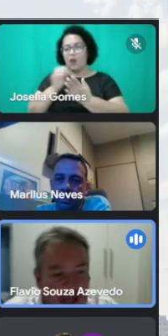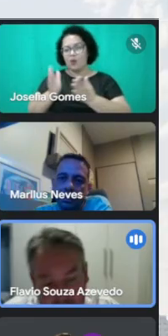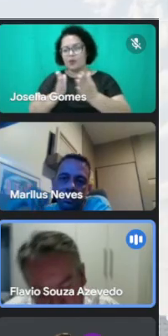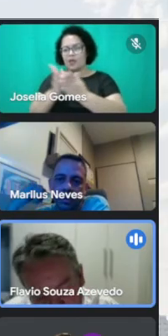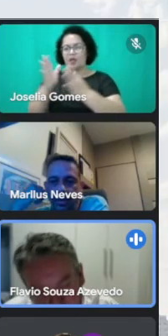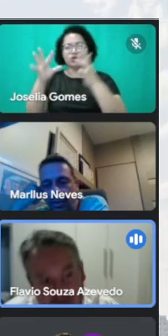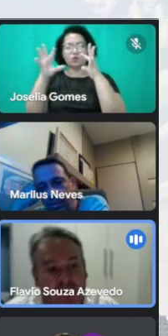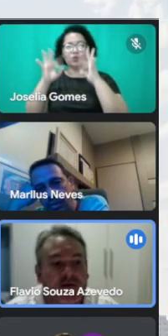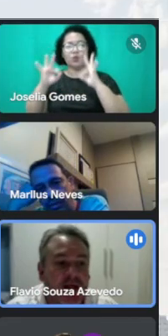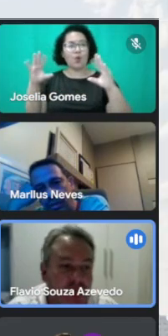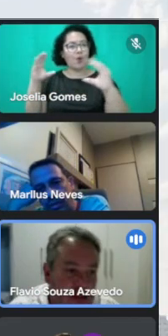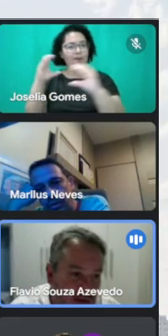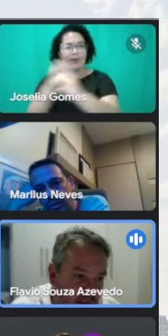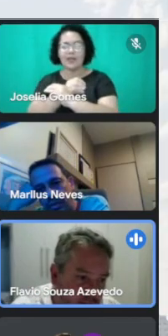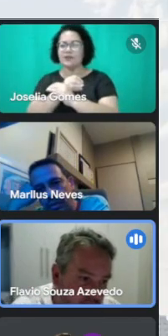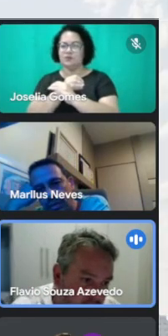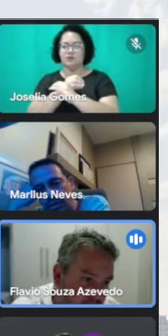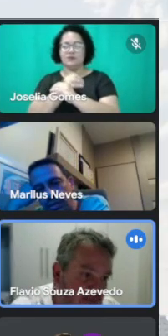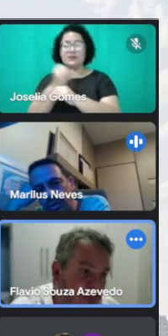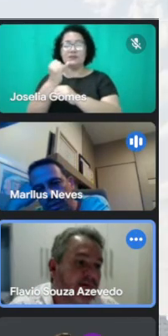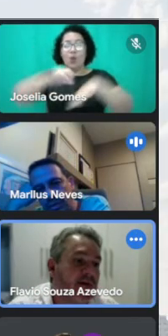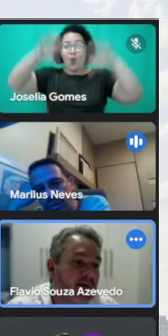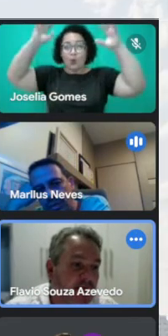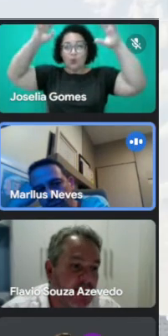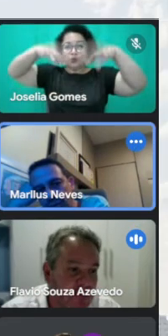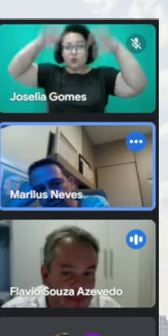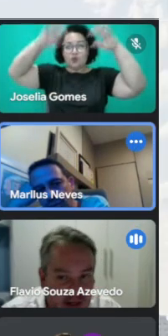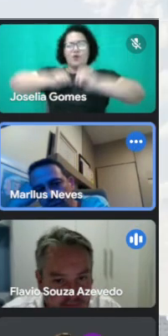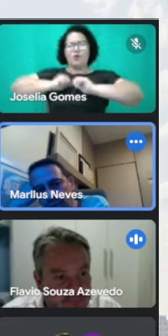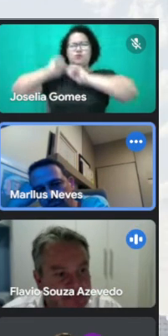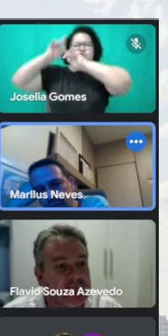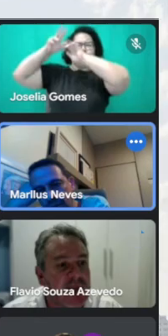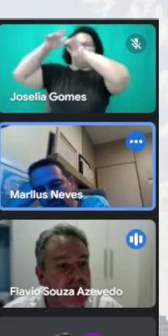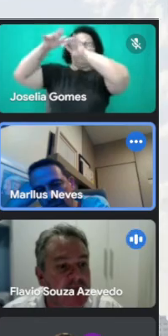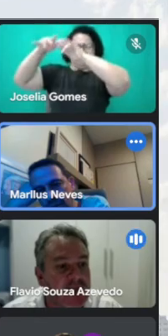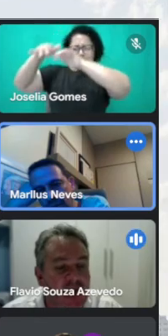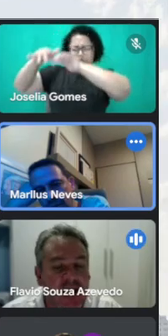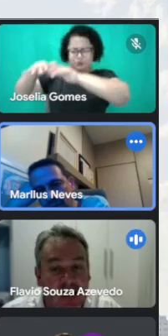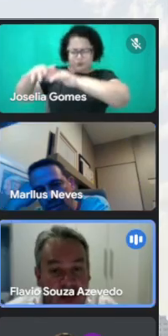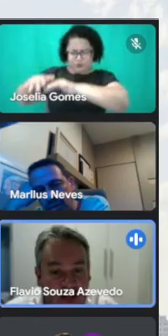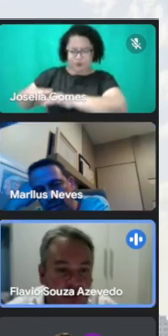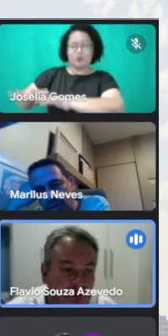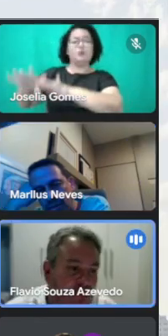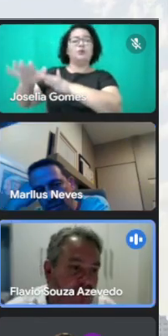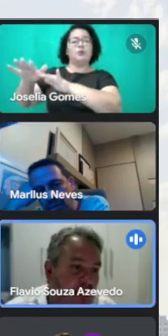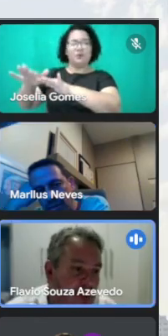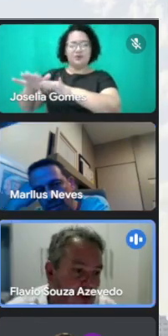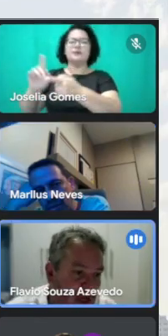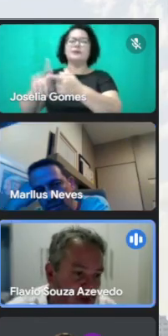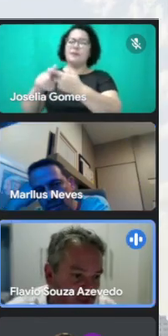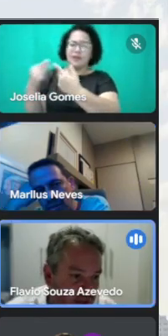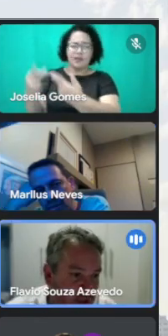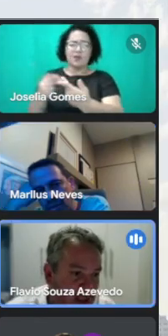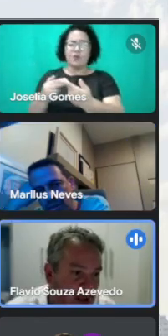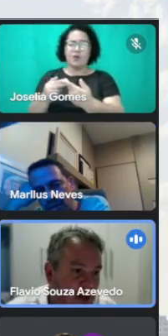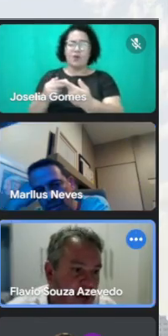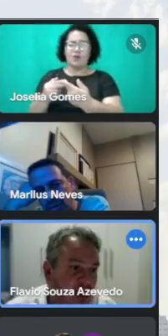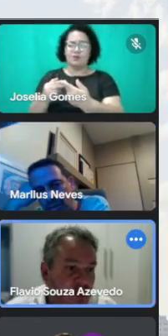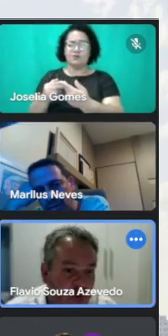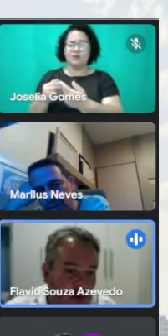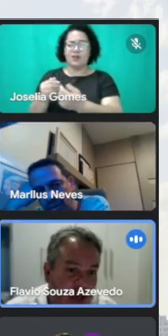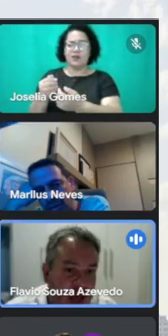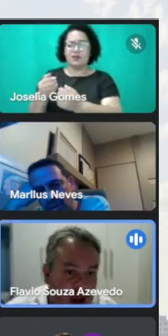ele vai tirar a mesma coisa, vai tirar os 350 mil litros e vai tratar ali. É claro que tem uma influência quando está chovendo